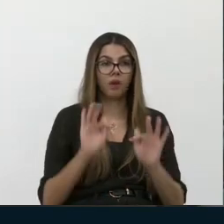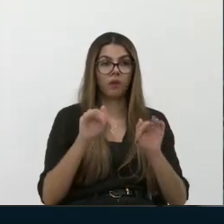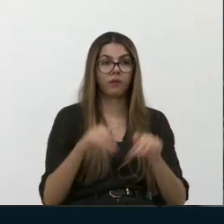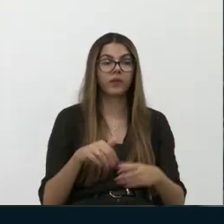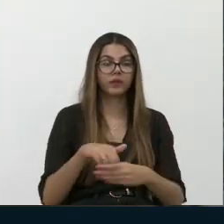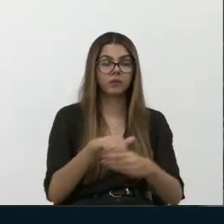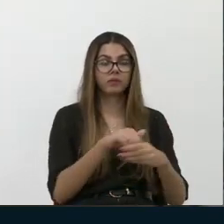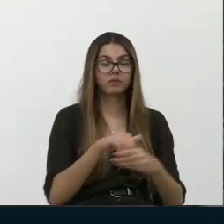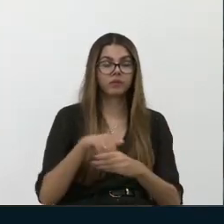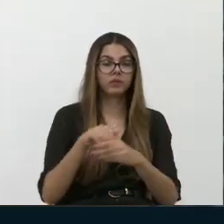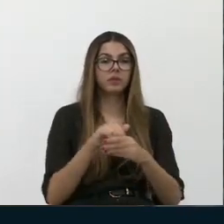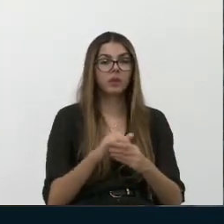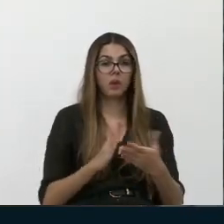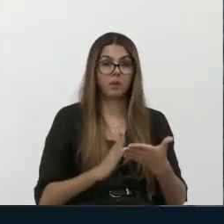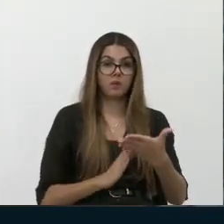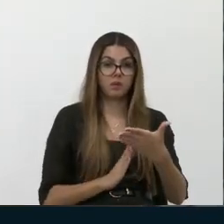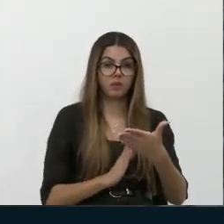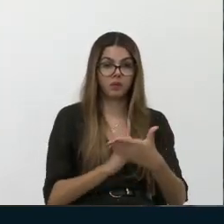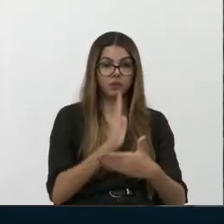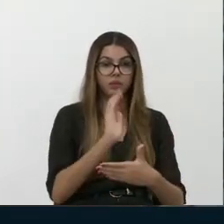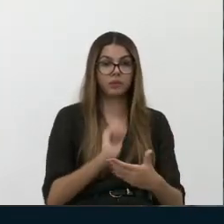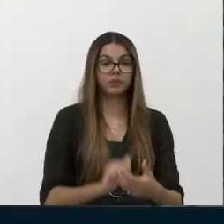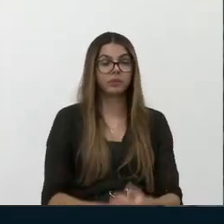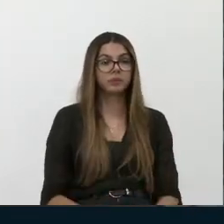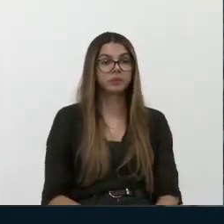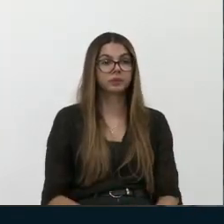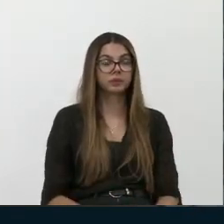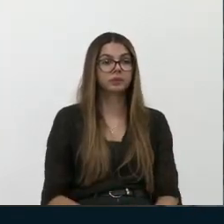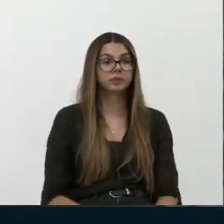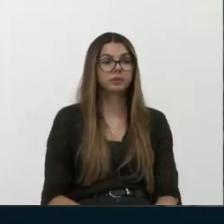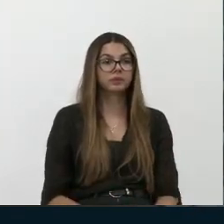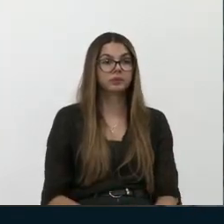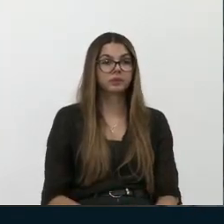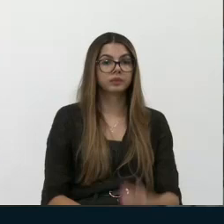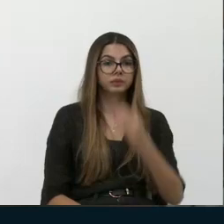a votação, aprovado, encaminhe-se.